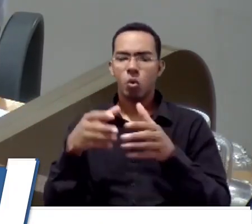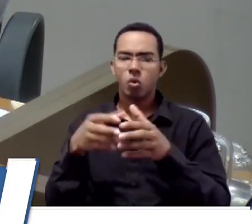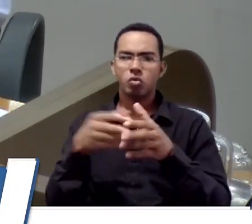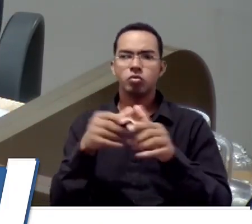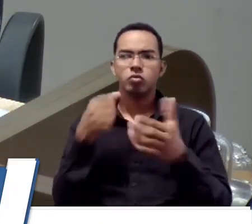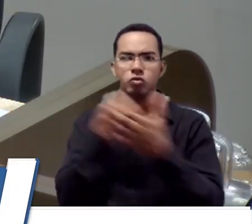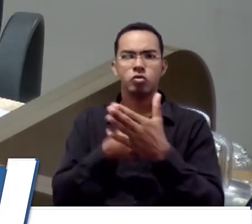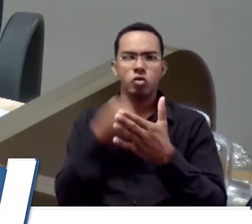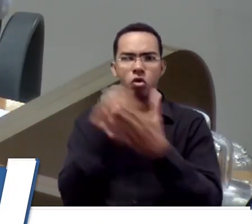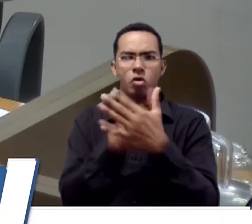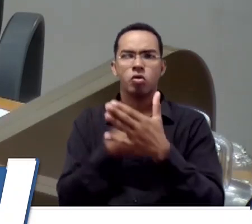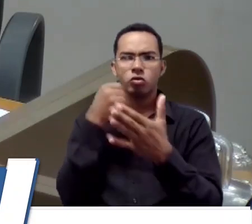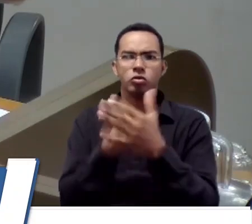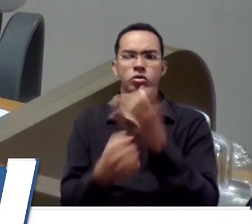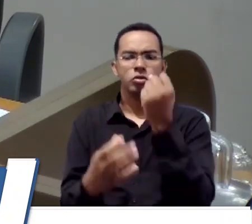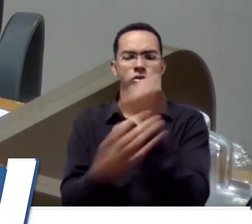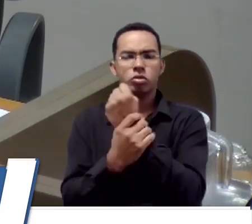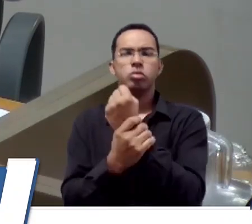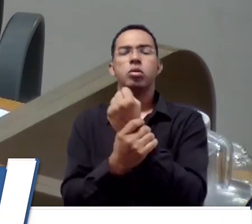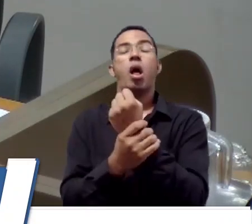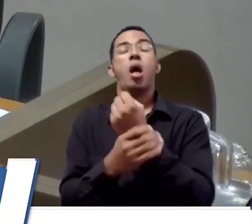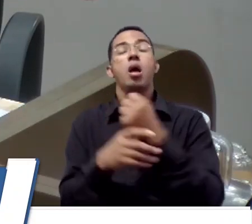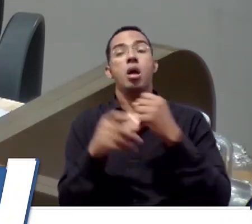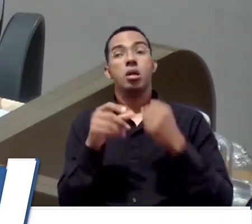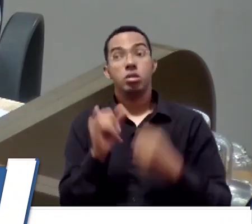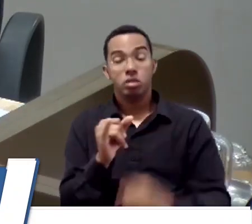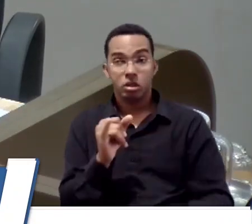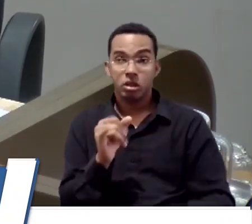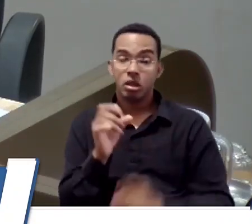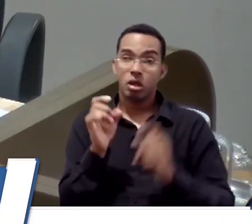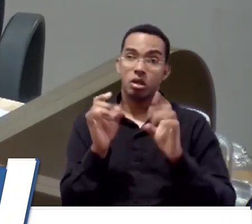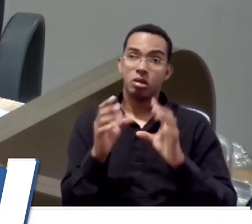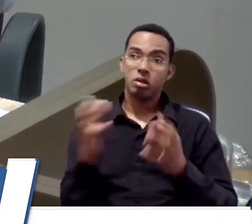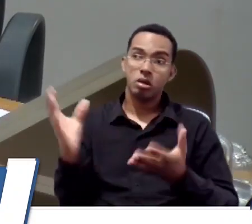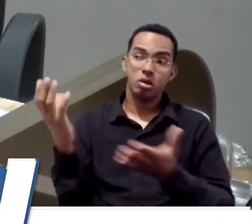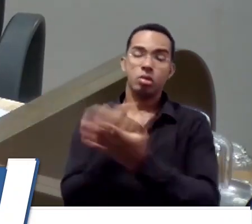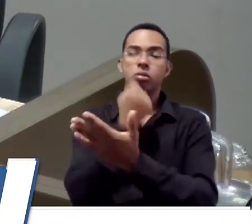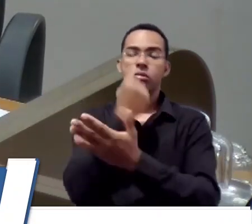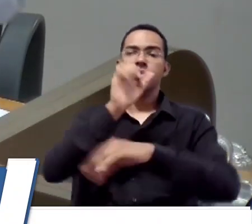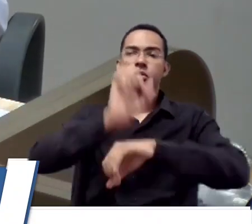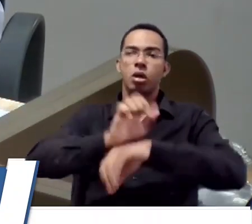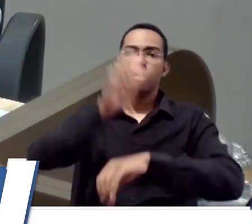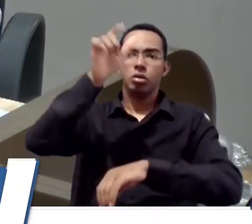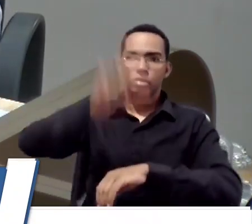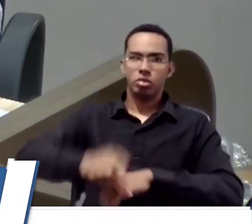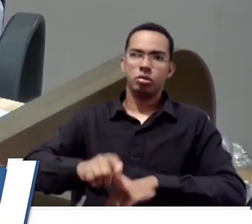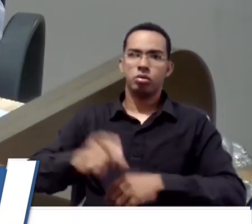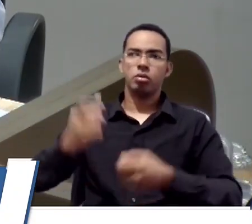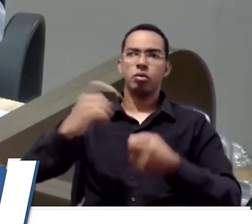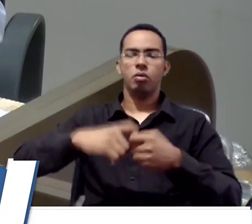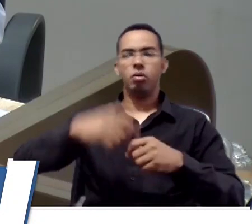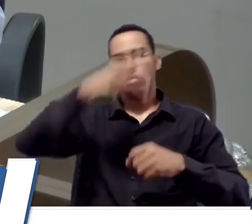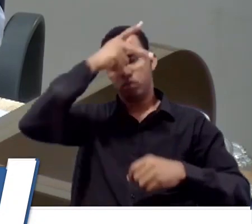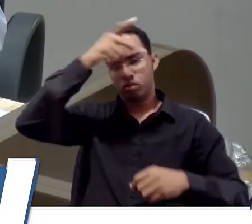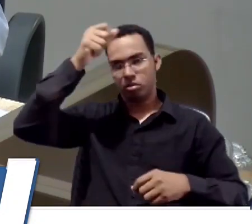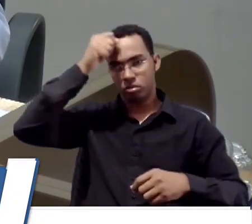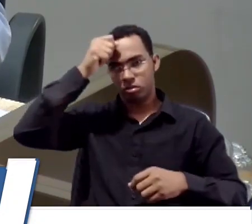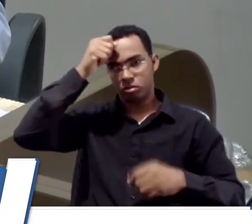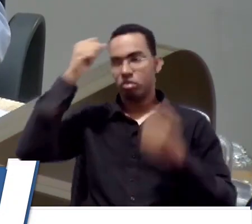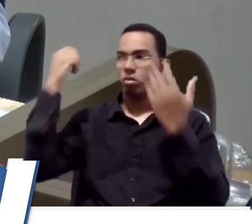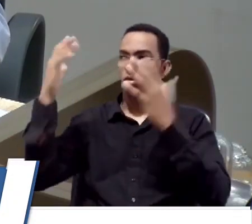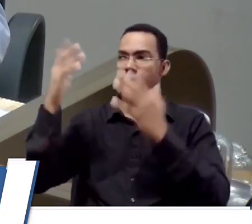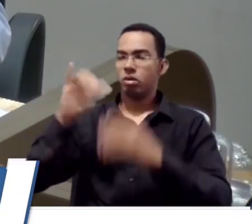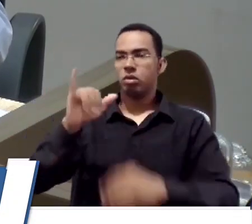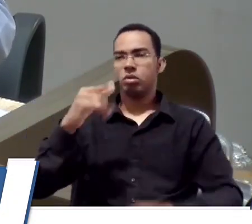muito para nós segurar. Se for privatizar, toma a Sabesp do Estado de novo e volta para o município. Parabéns, viu, João?